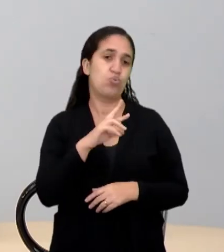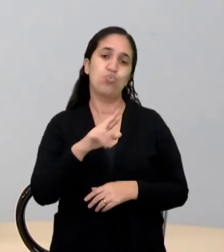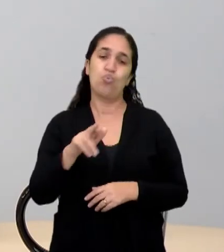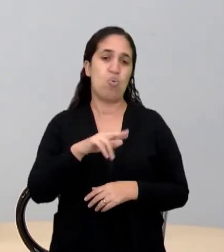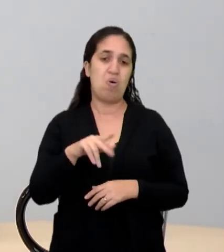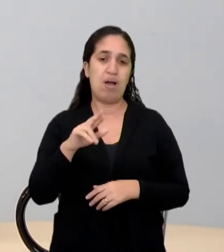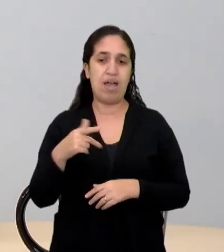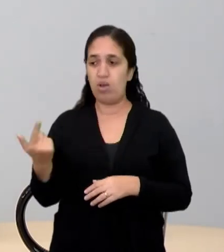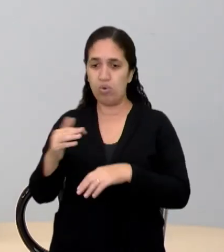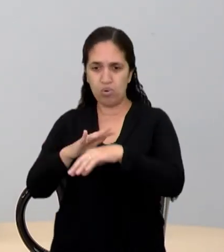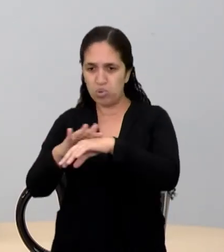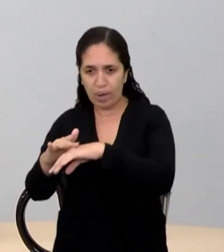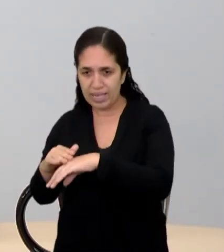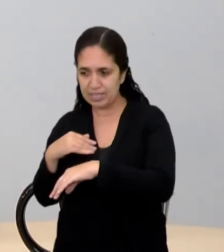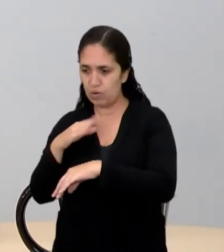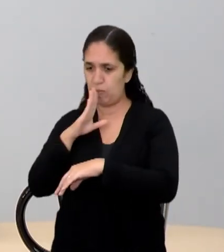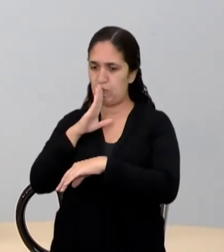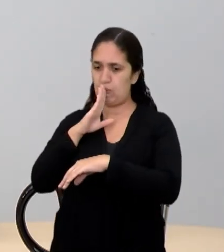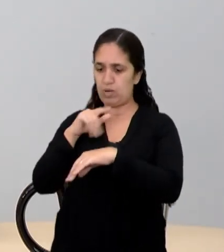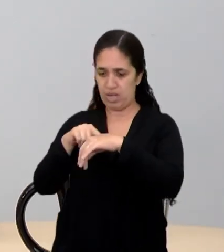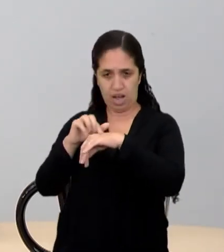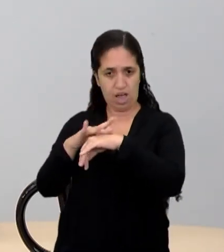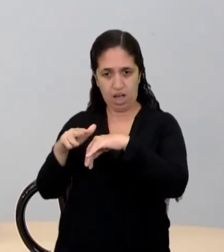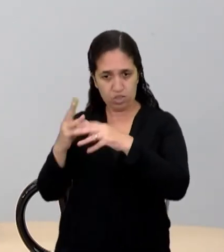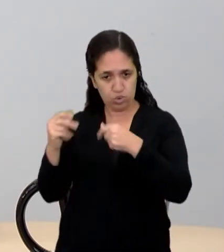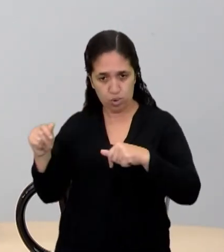sobre doenças param de acontecer, elas não